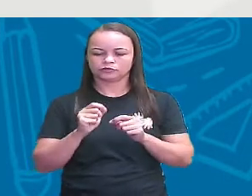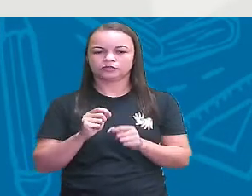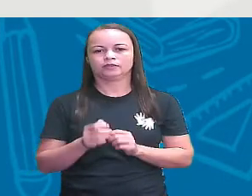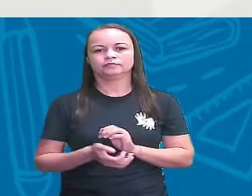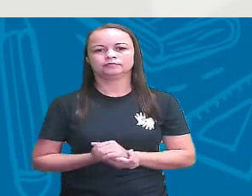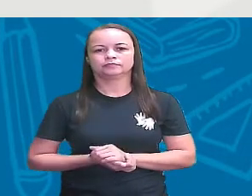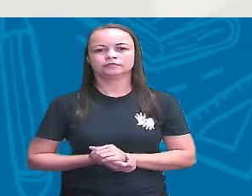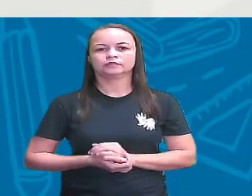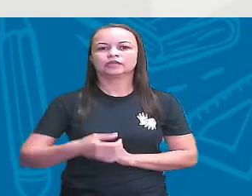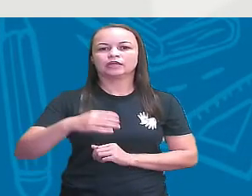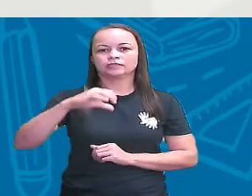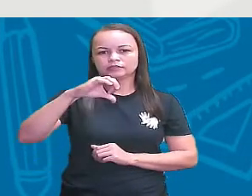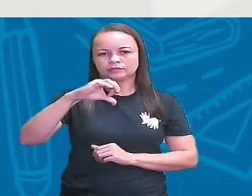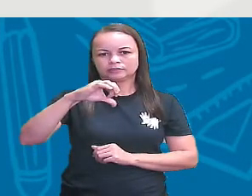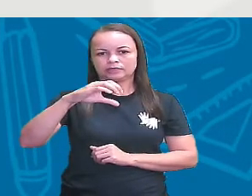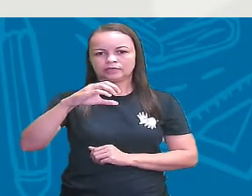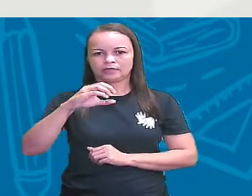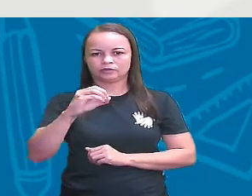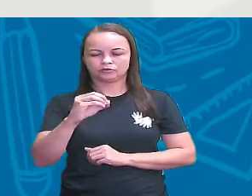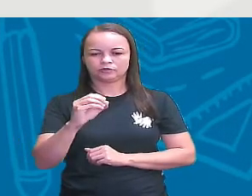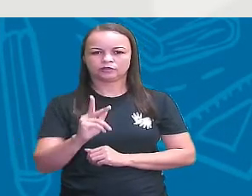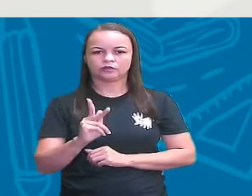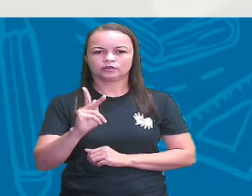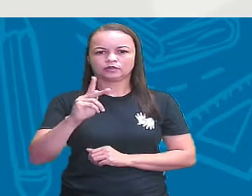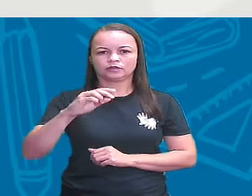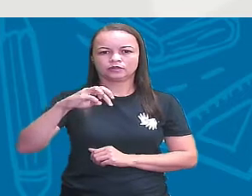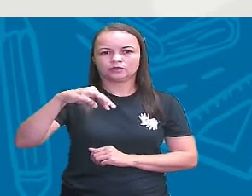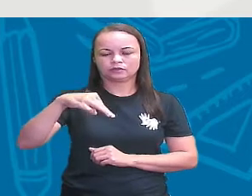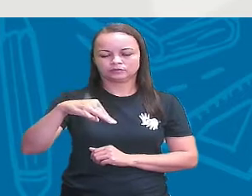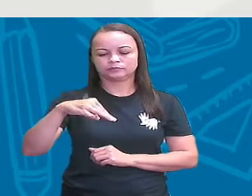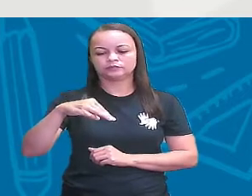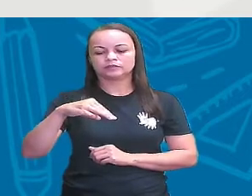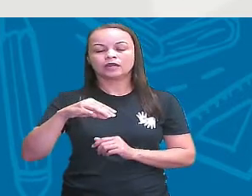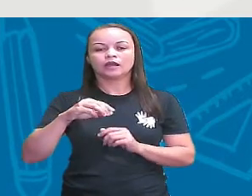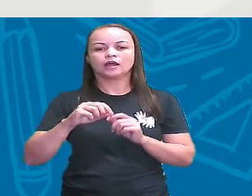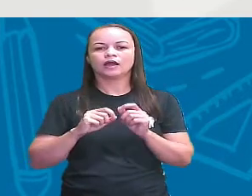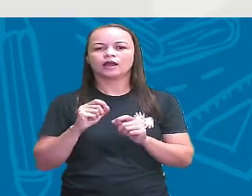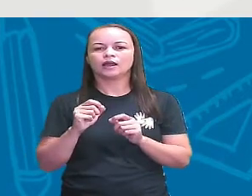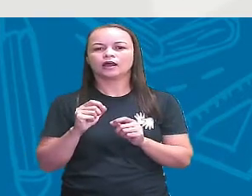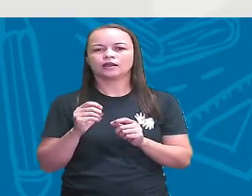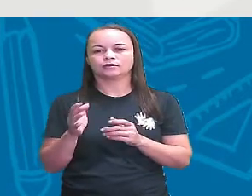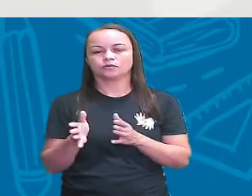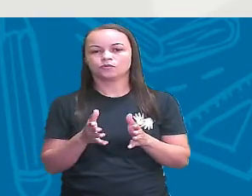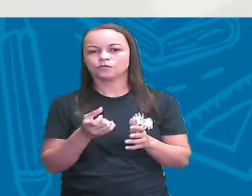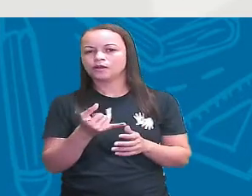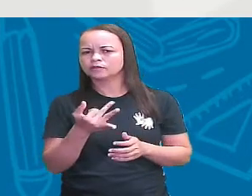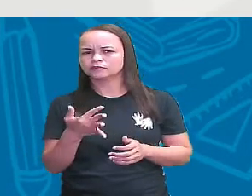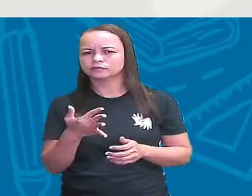ó, 0,9 quilômetros vai equivaler a,